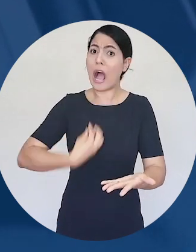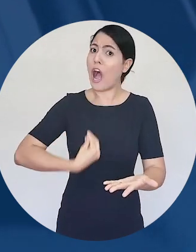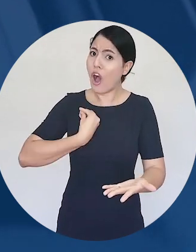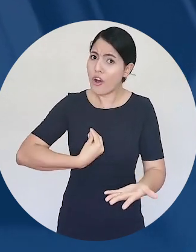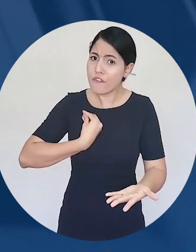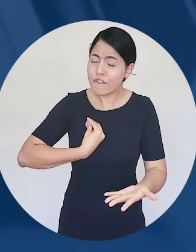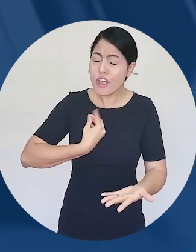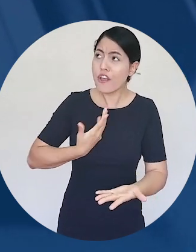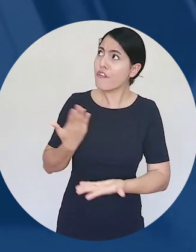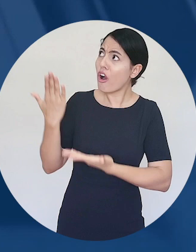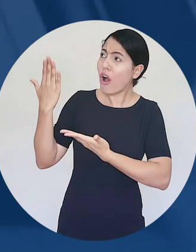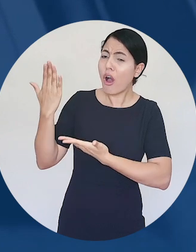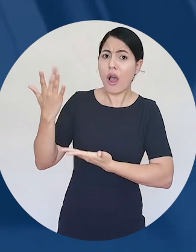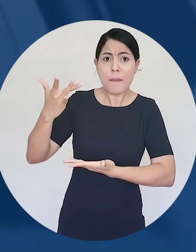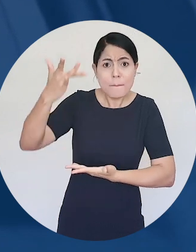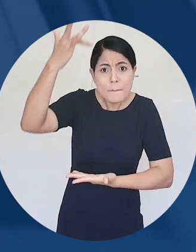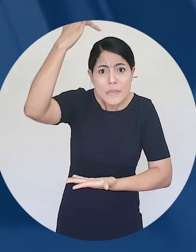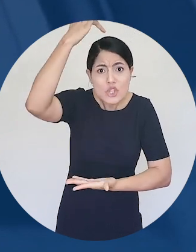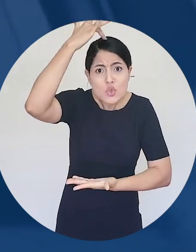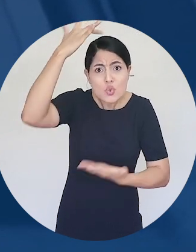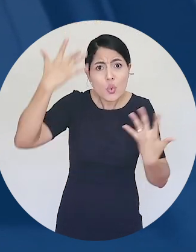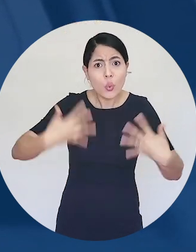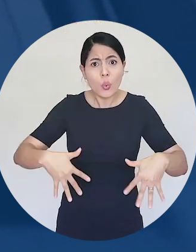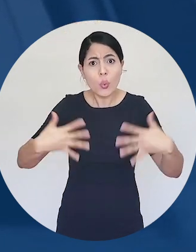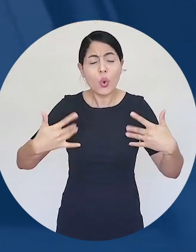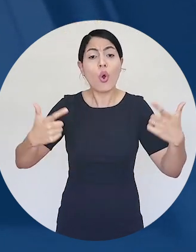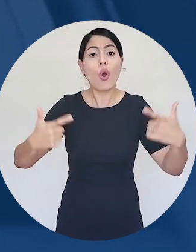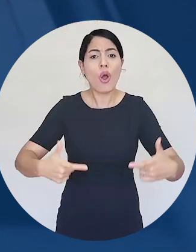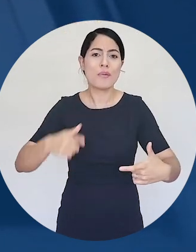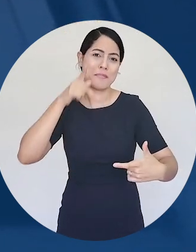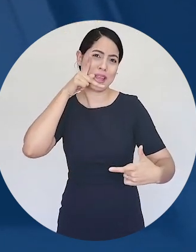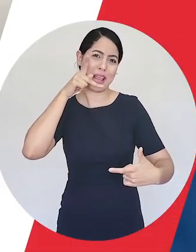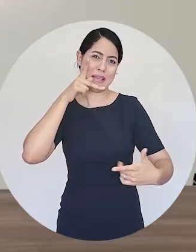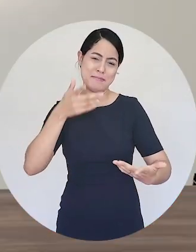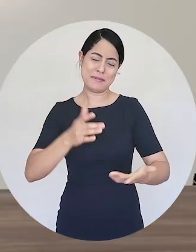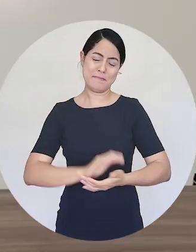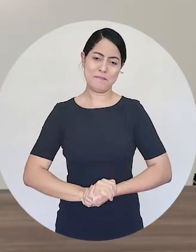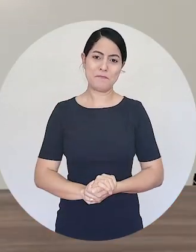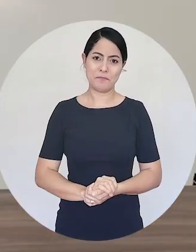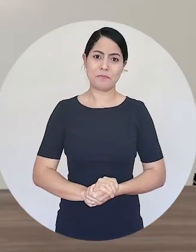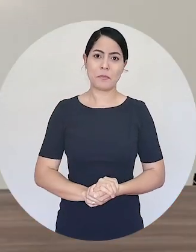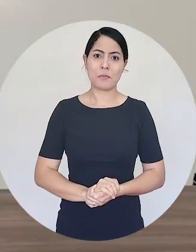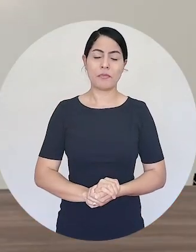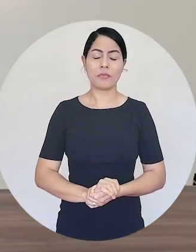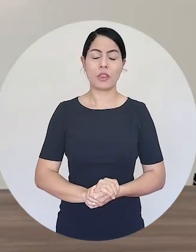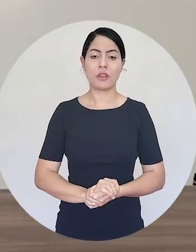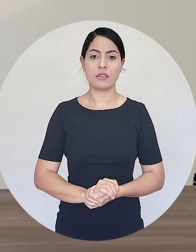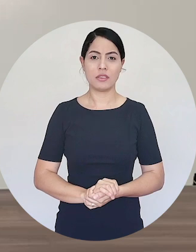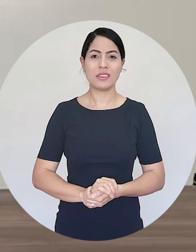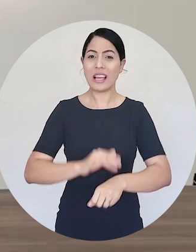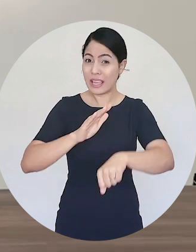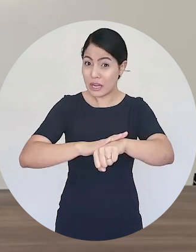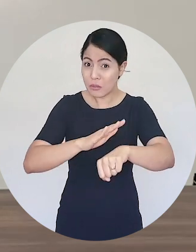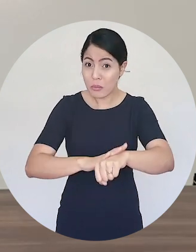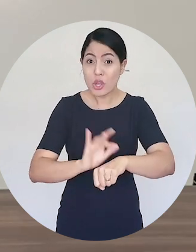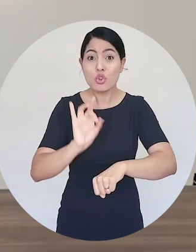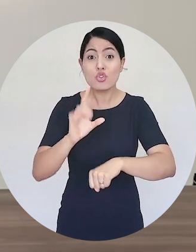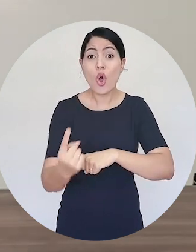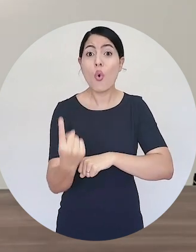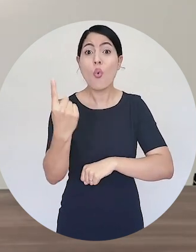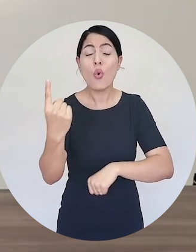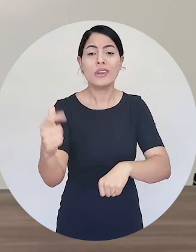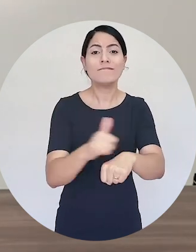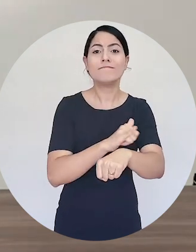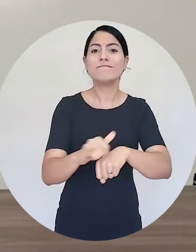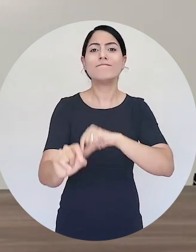Infelizmente, esse absurdo que está acontecendo com os nossos colegas na Paraíba. A única arma e defesa que nós tínhamos no momento